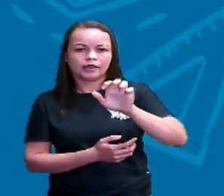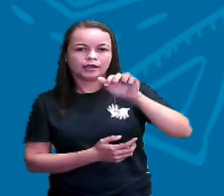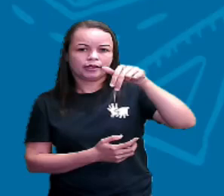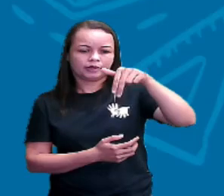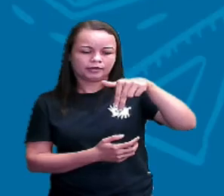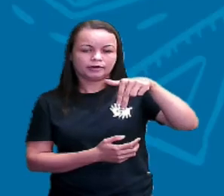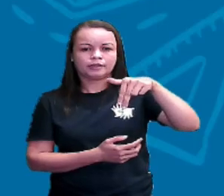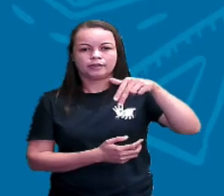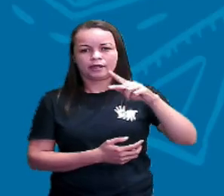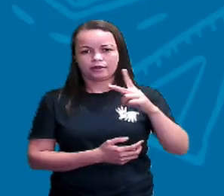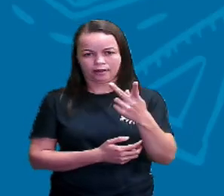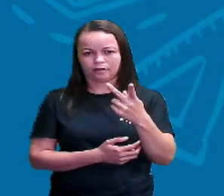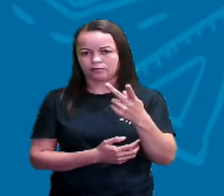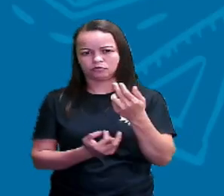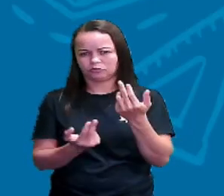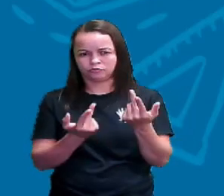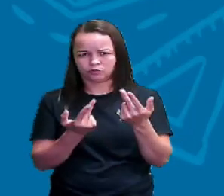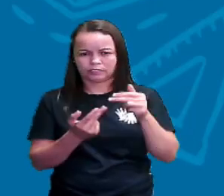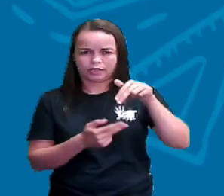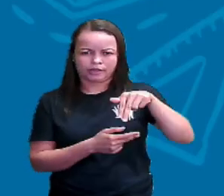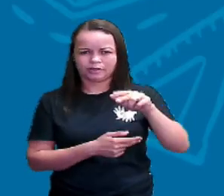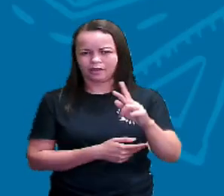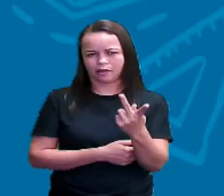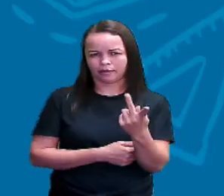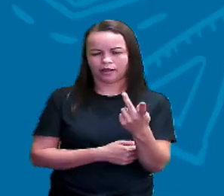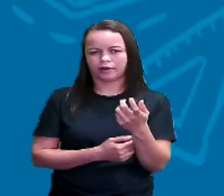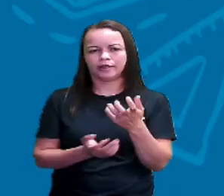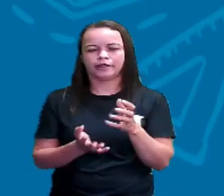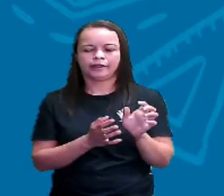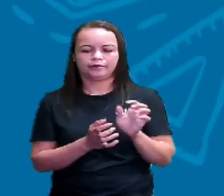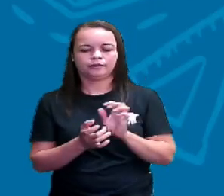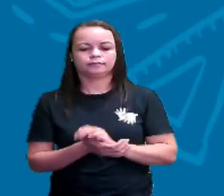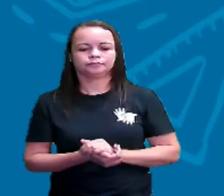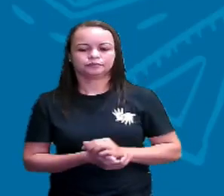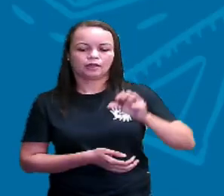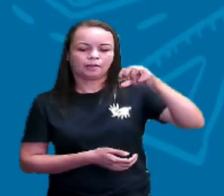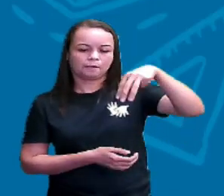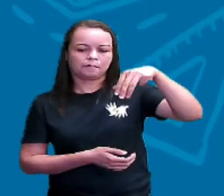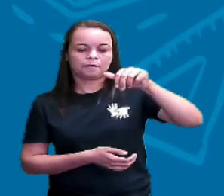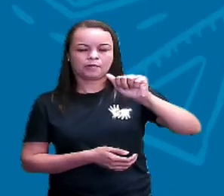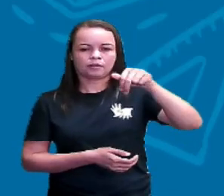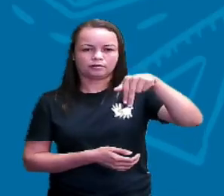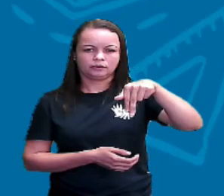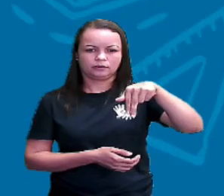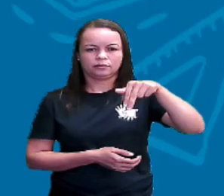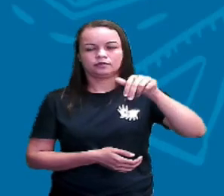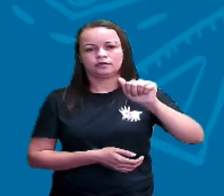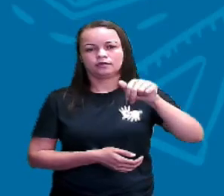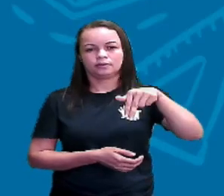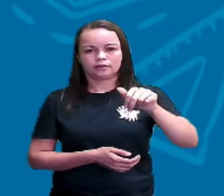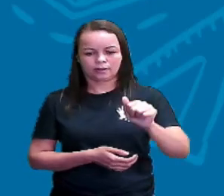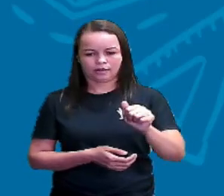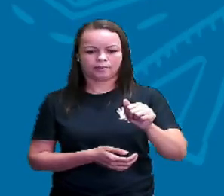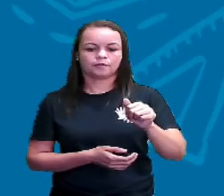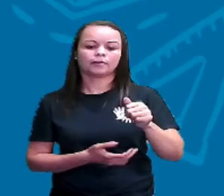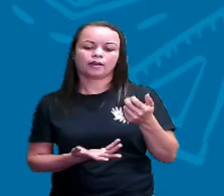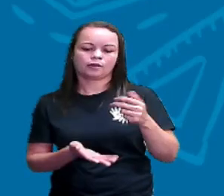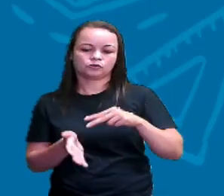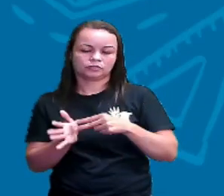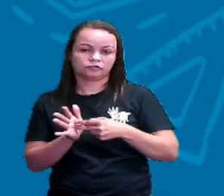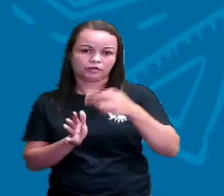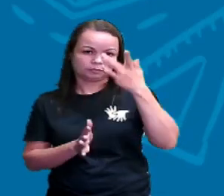nosso NH, certo? Então, a gente pronuncia mañana, para amanhã,